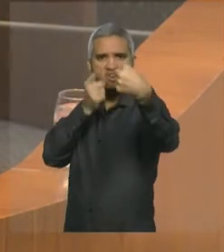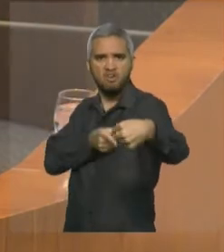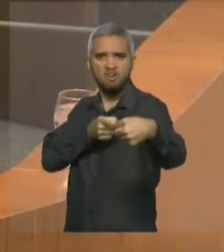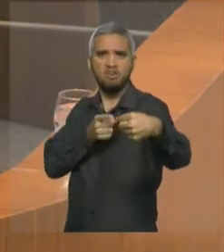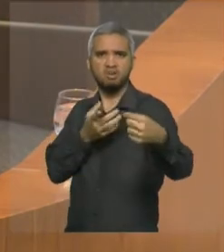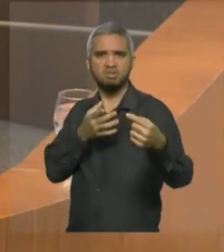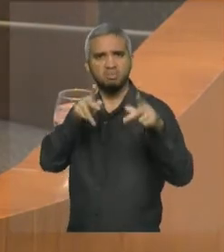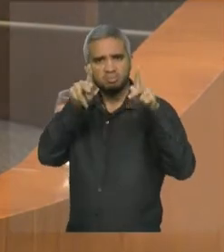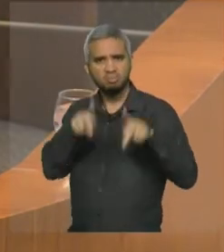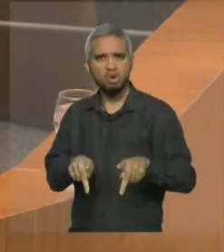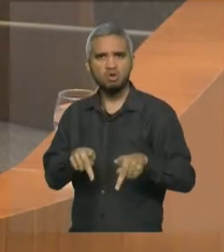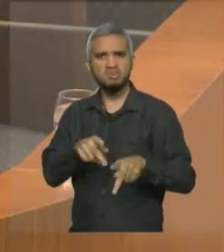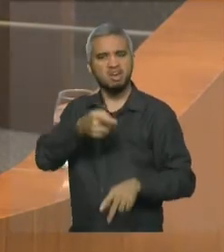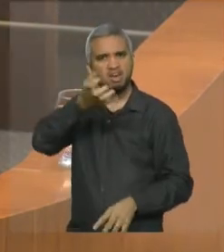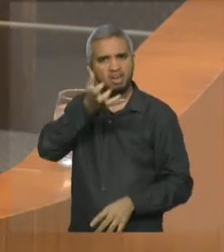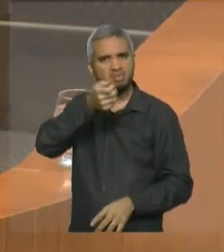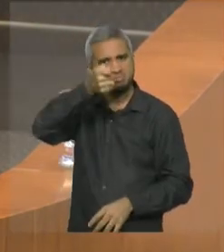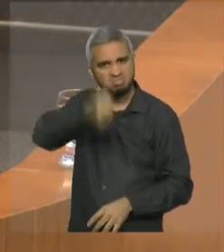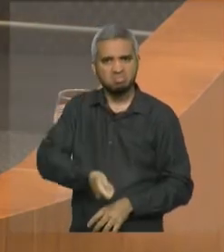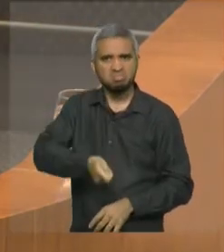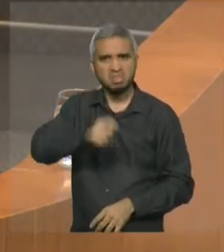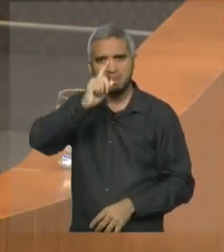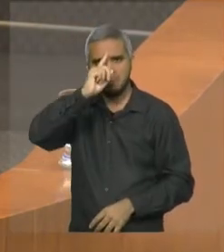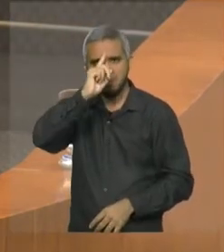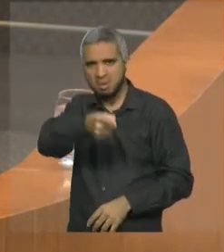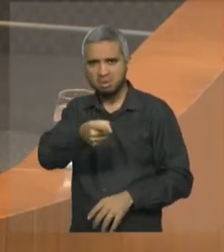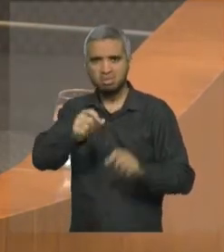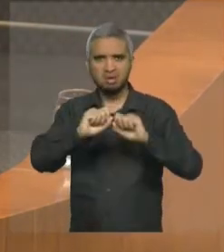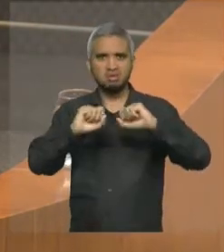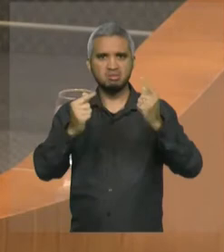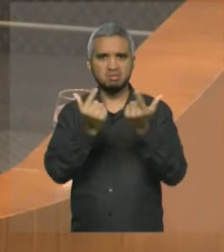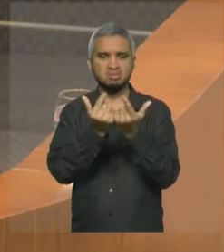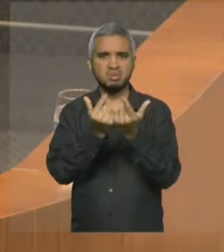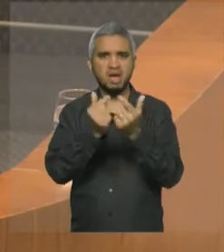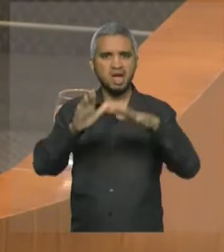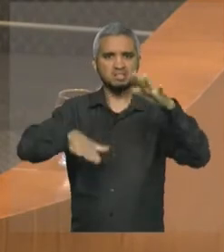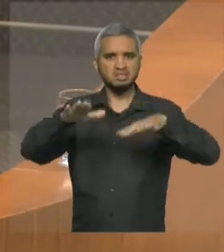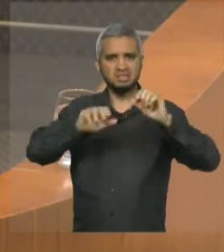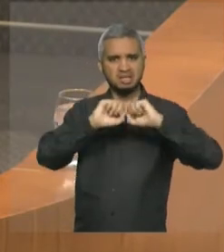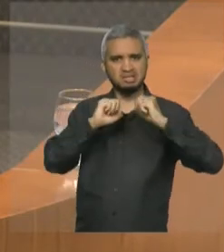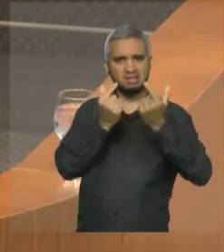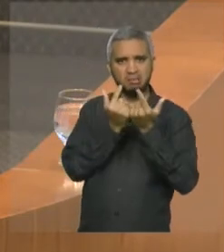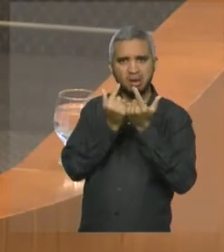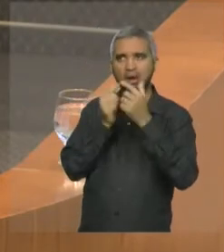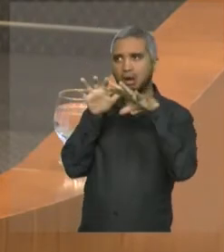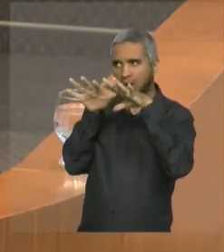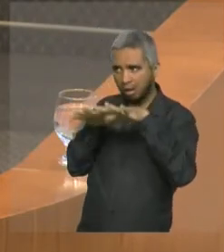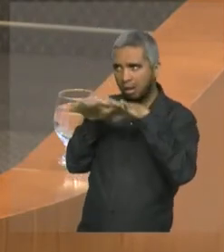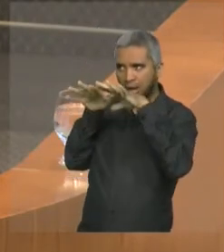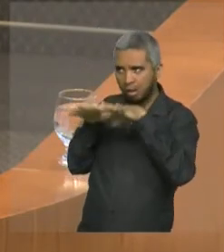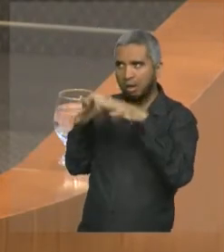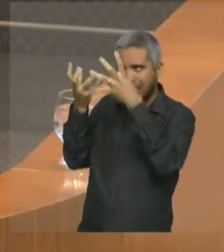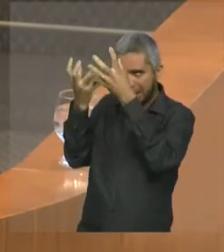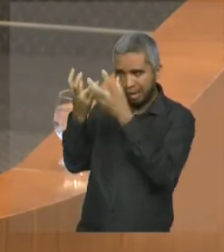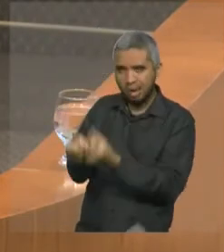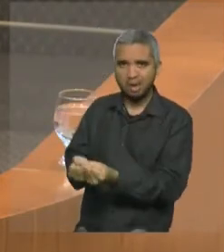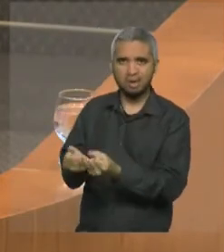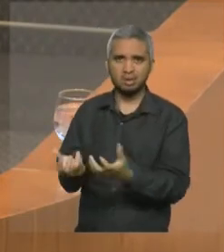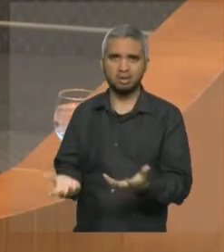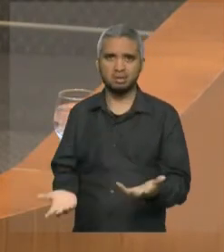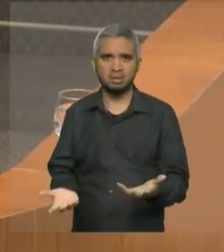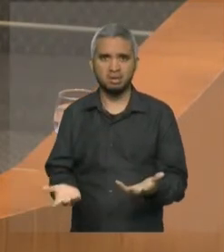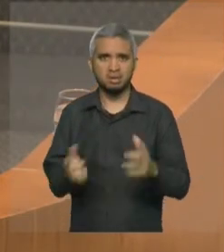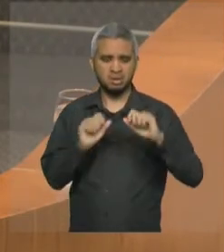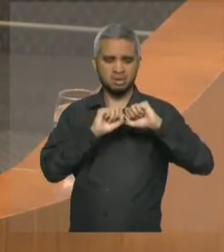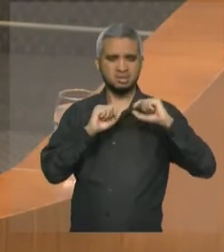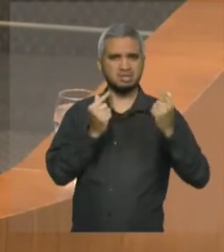de querer impor pela uma Assembleia que às vezes se agacha muito, muito mesmo, dentro de as suas proposituras. Uma Assembleia que às